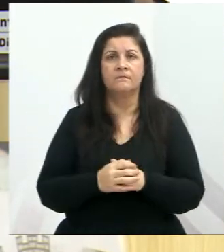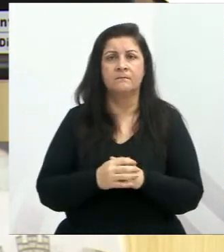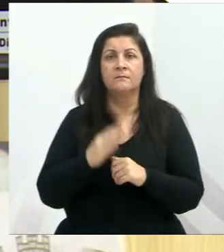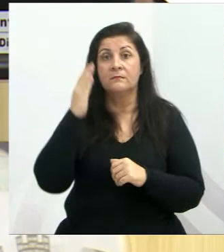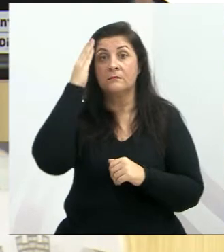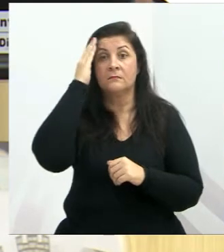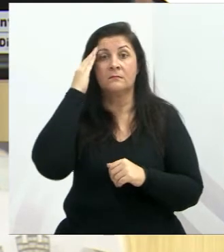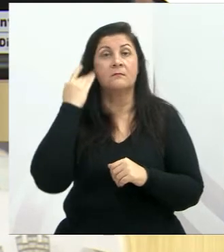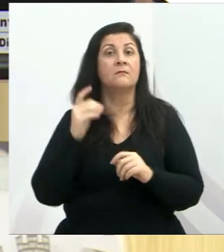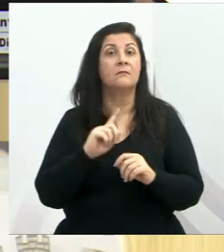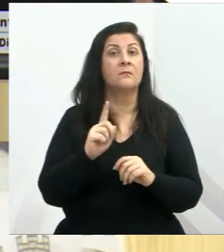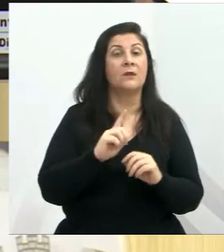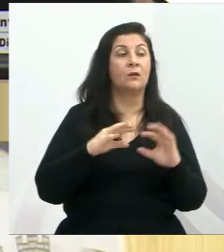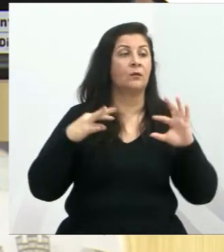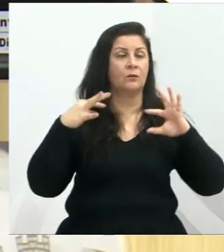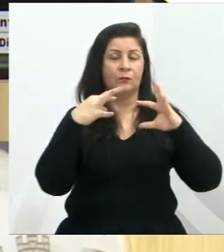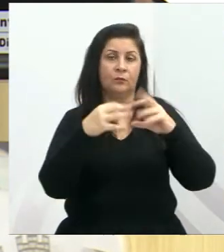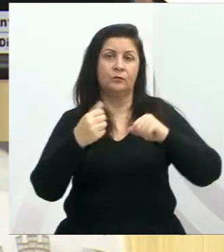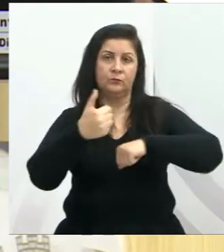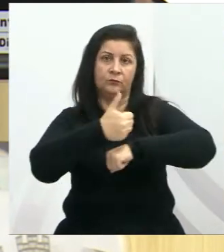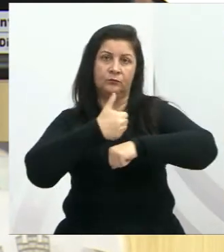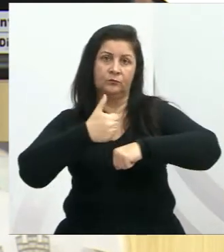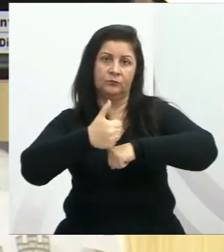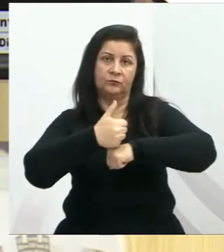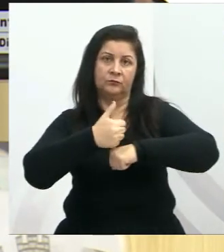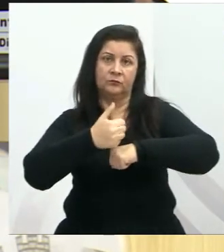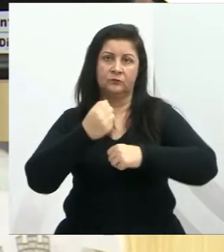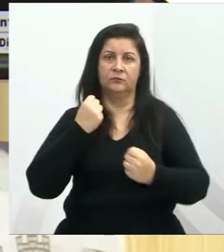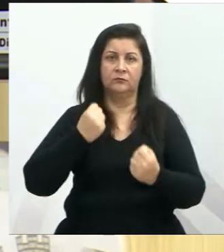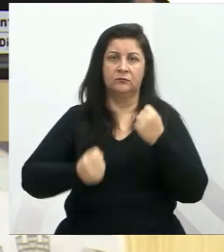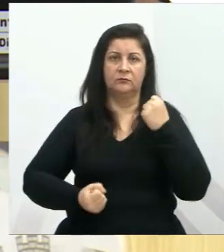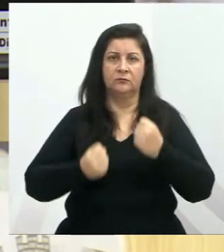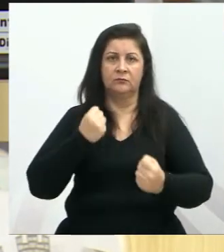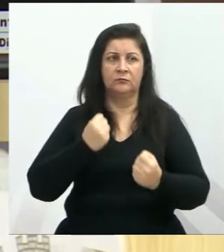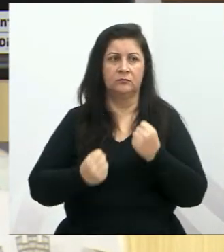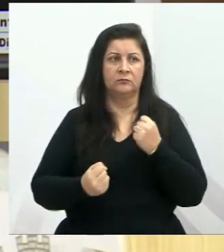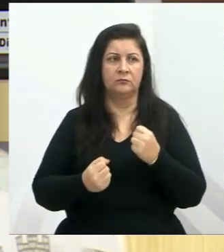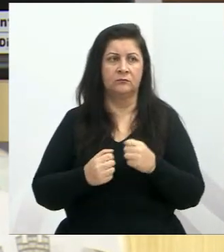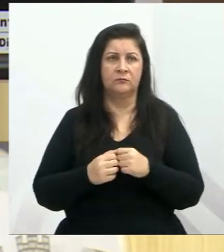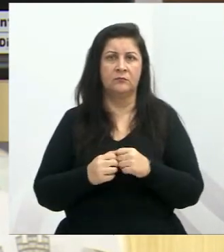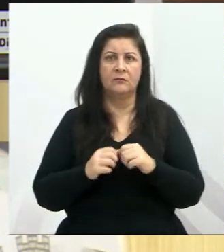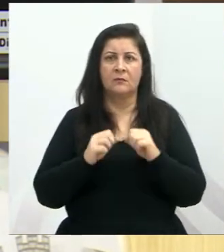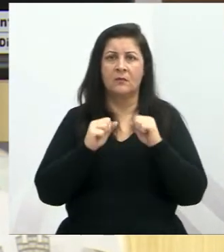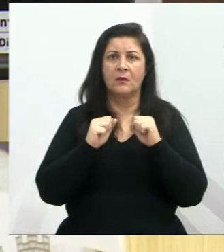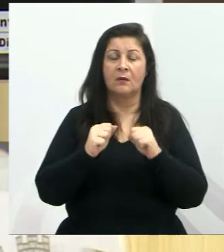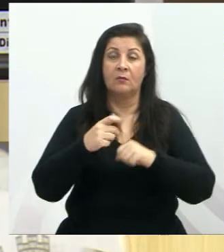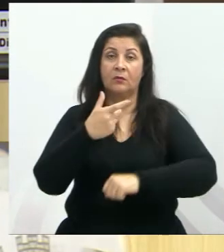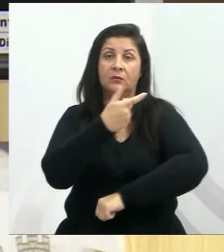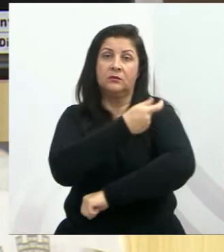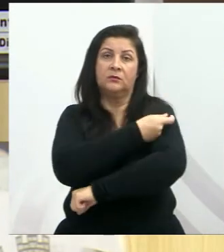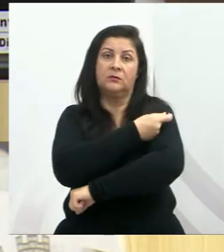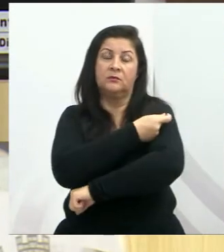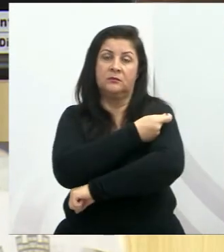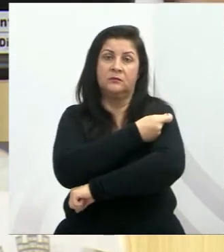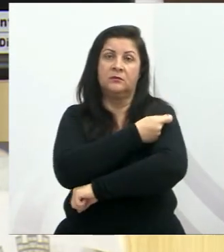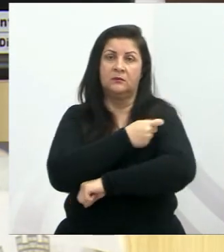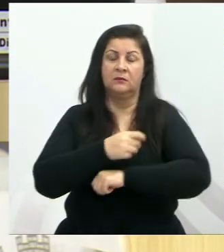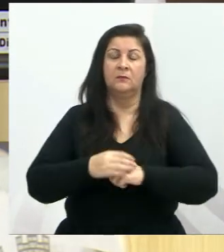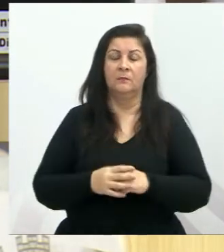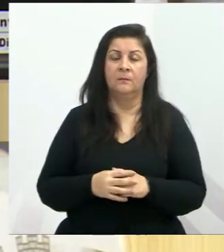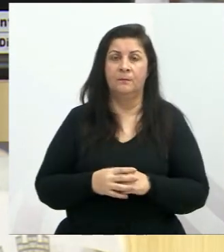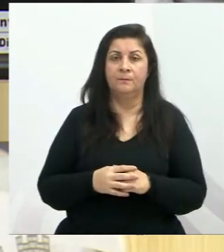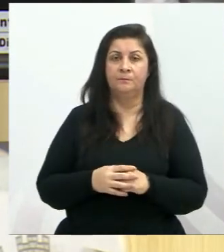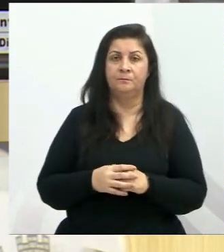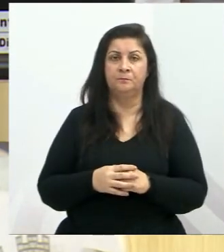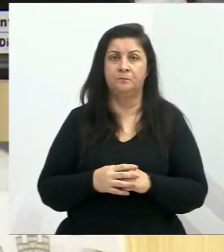os profissionais de educação física foram autorizados a receber a vacina da Covid-19 em